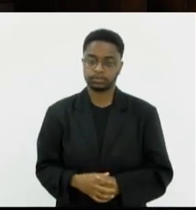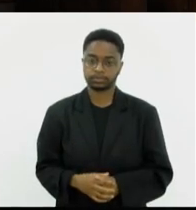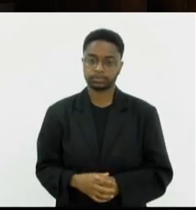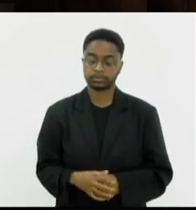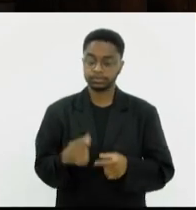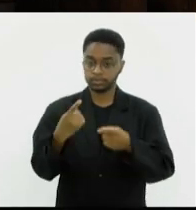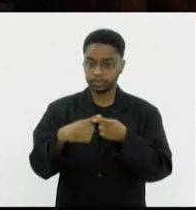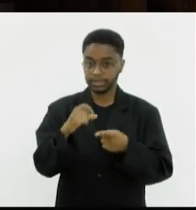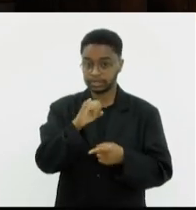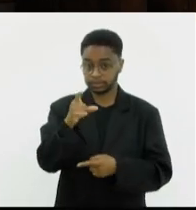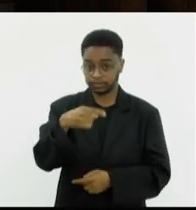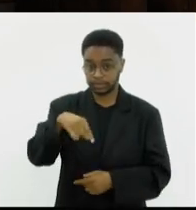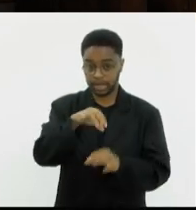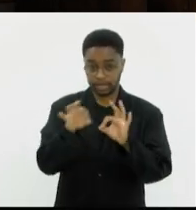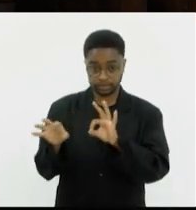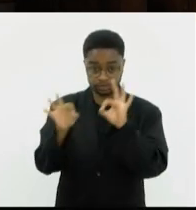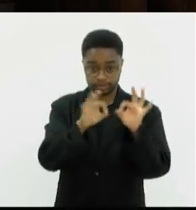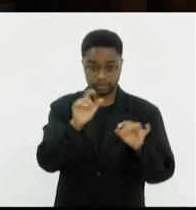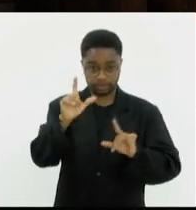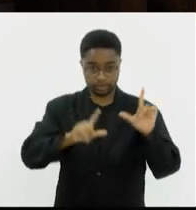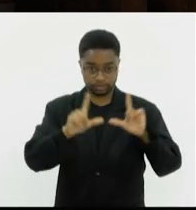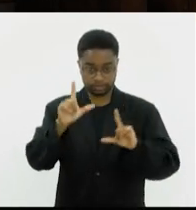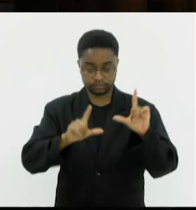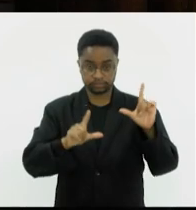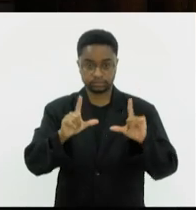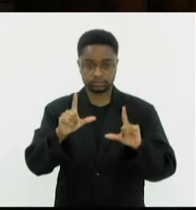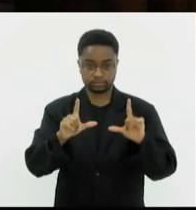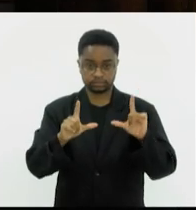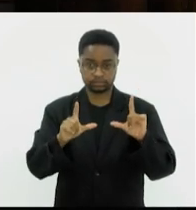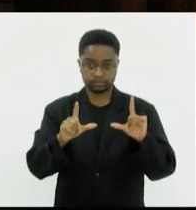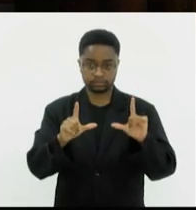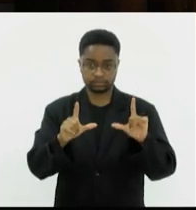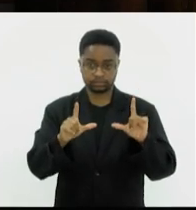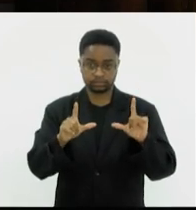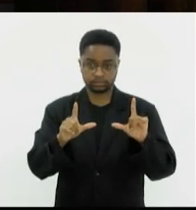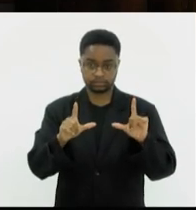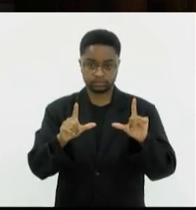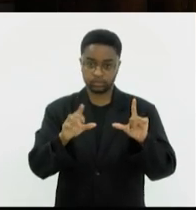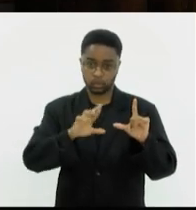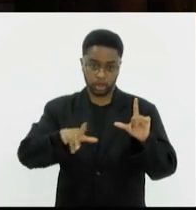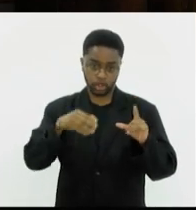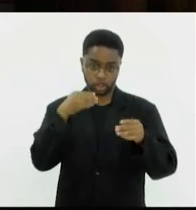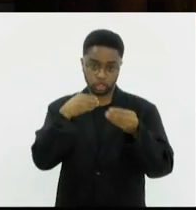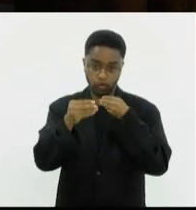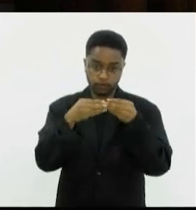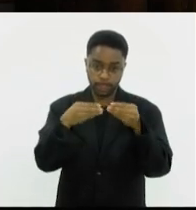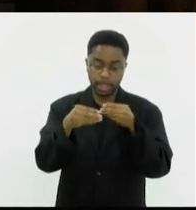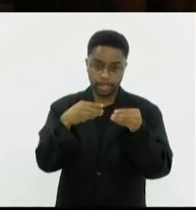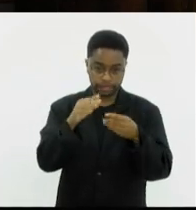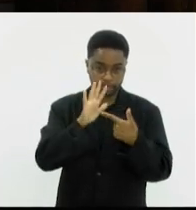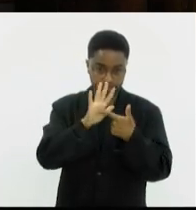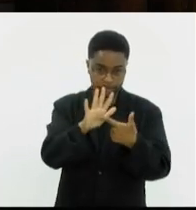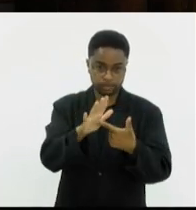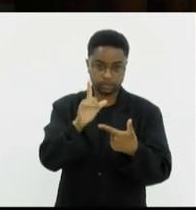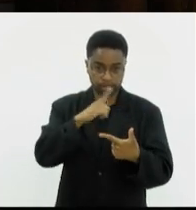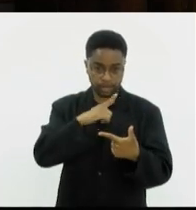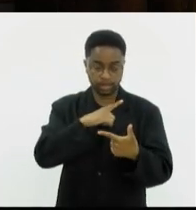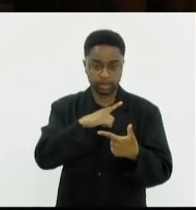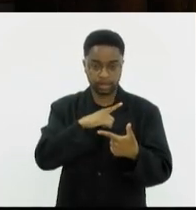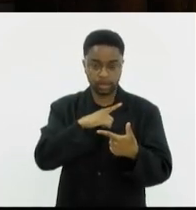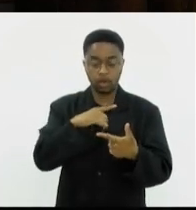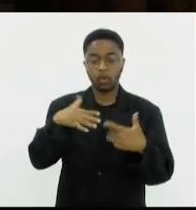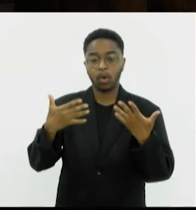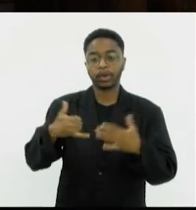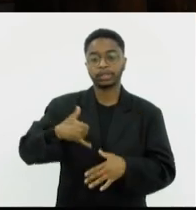quando você assiste televisão, deputado, até essas porcarias, essas novelas promíscuas aí, tem lá